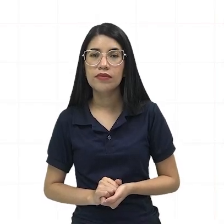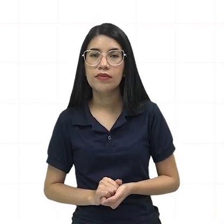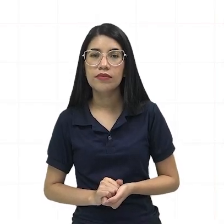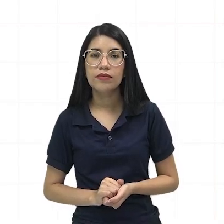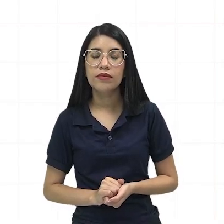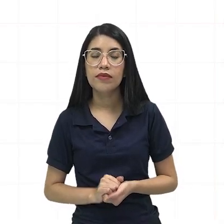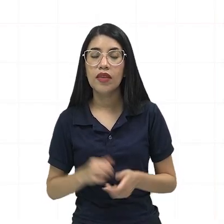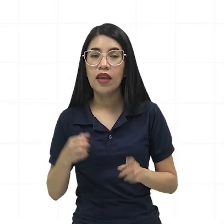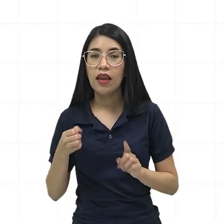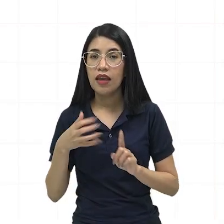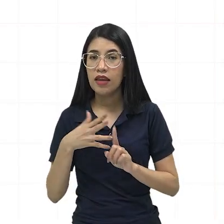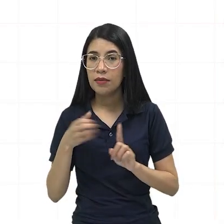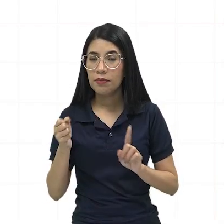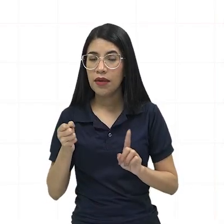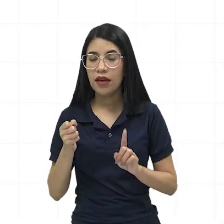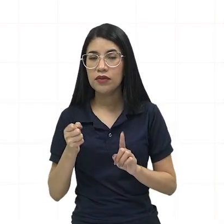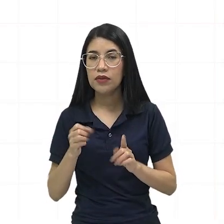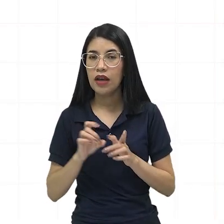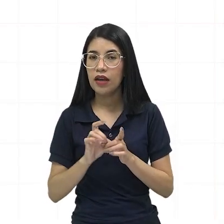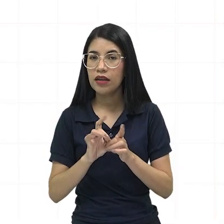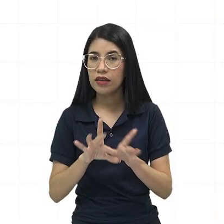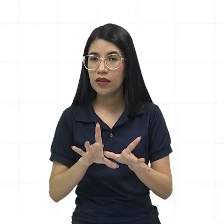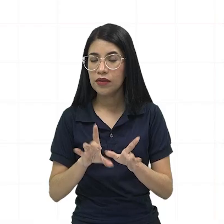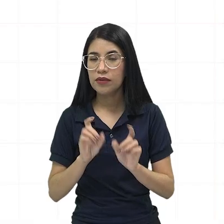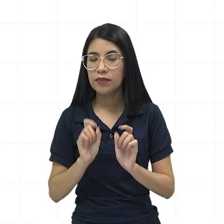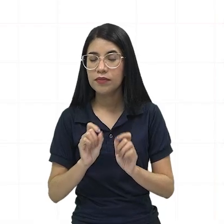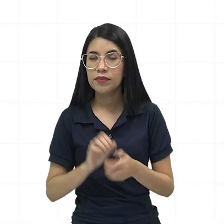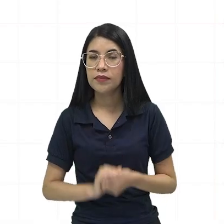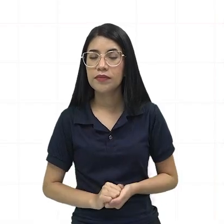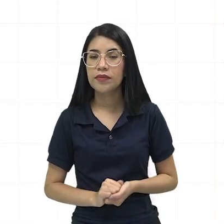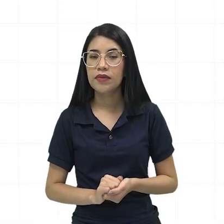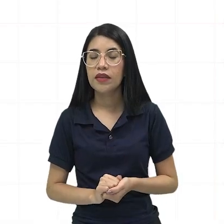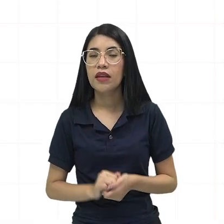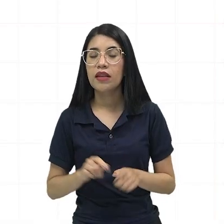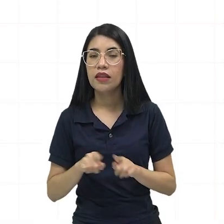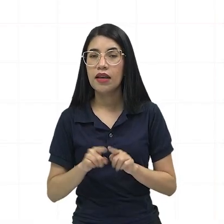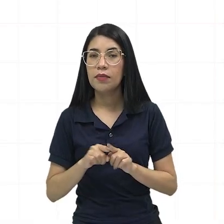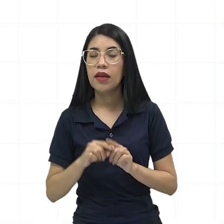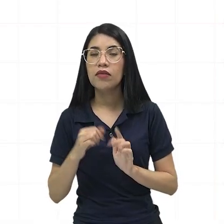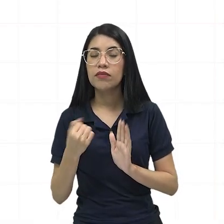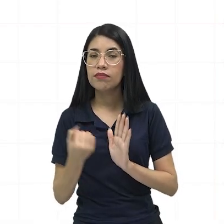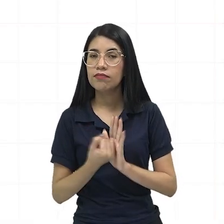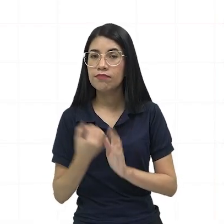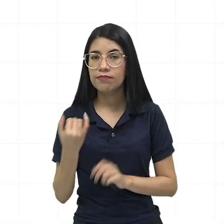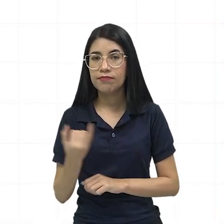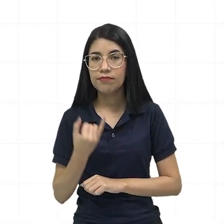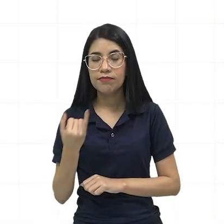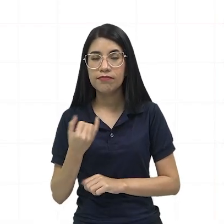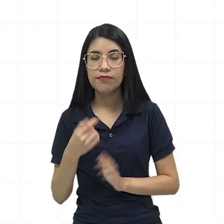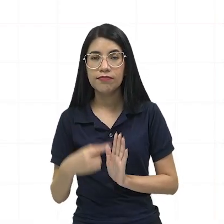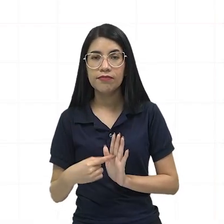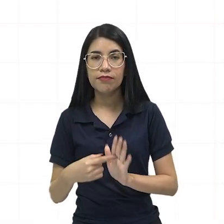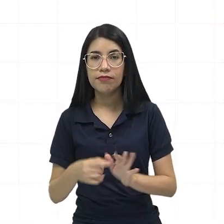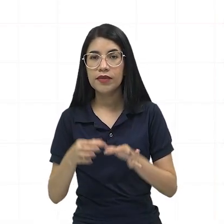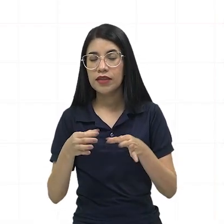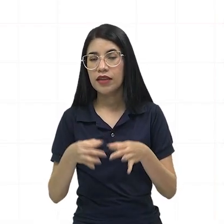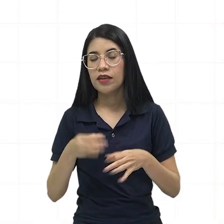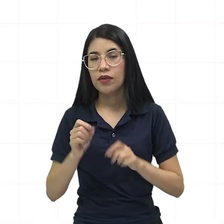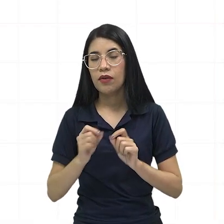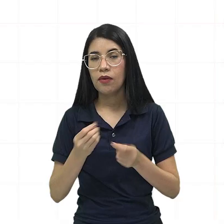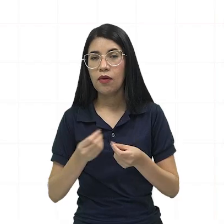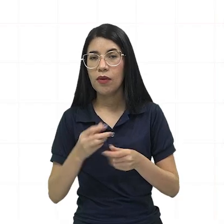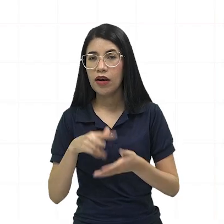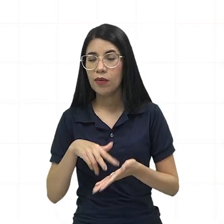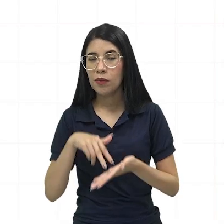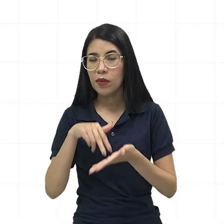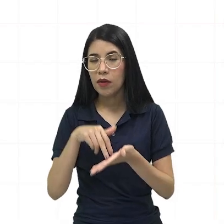Impactos da doutrina Monroe. A doutrina Monroe foi um marco histórico que definiu a posição dos Estados